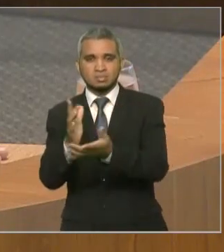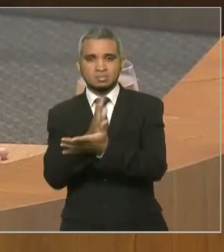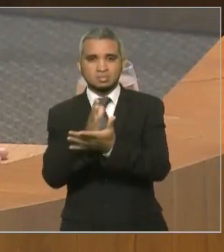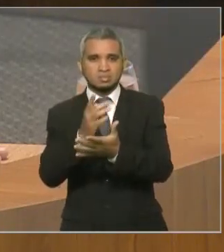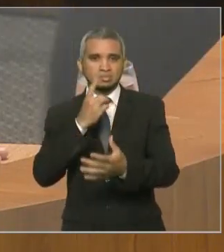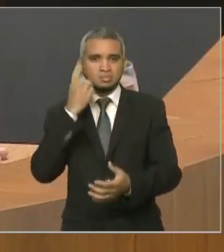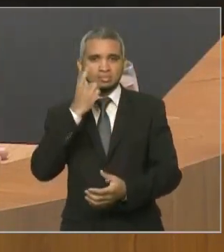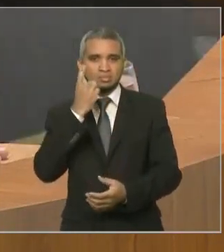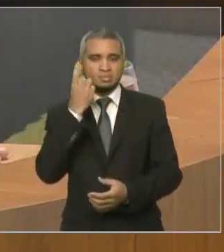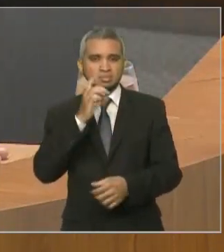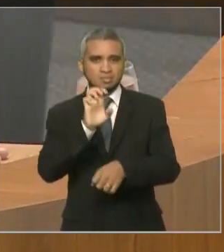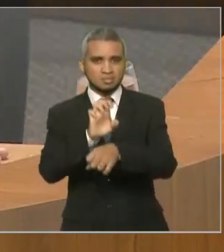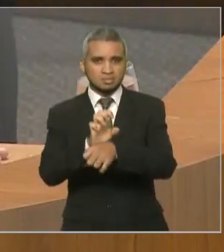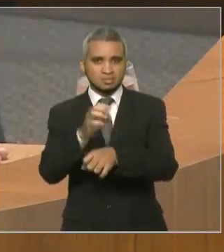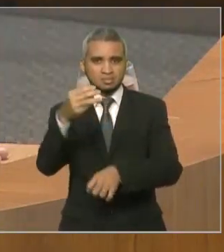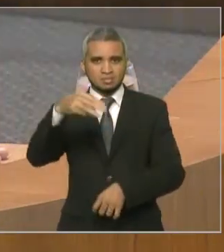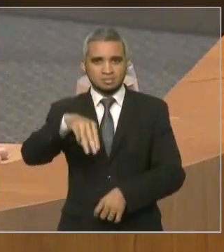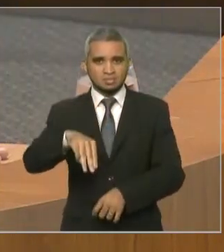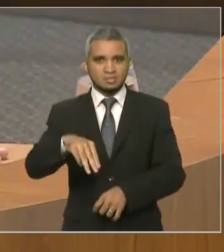perguntava a minha idade.